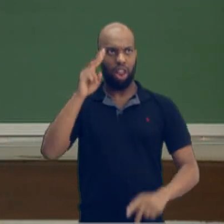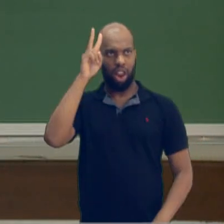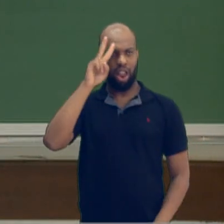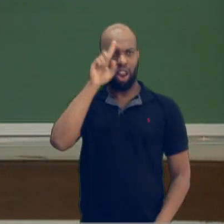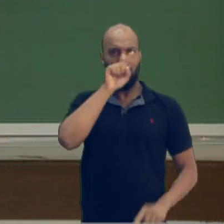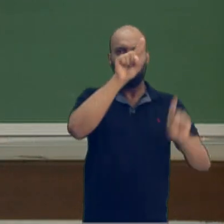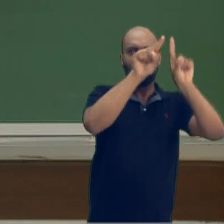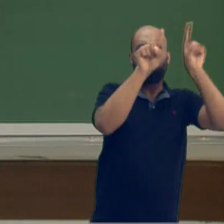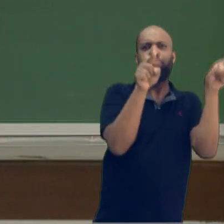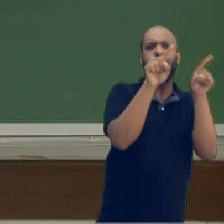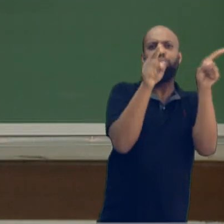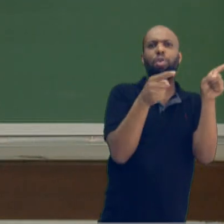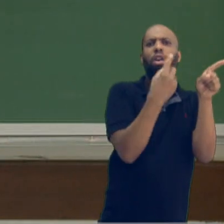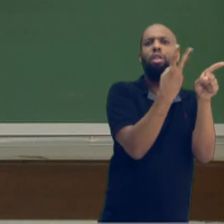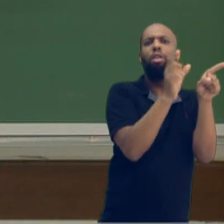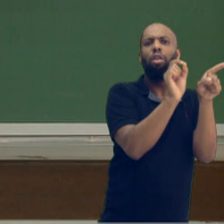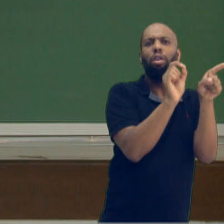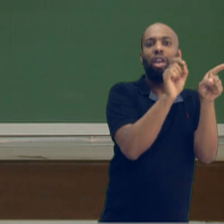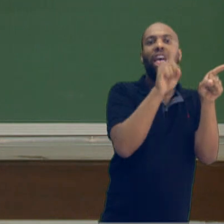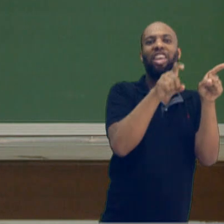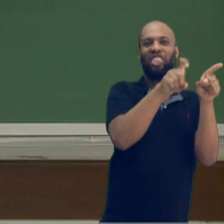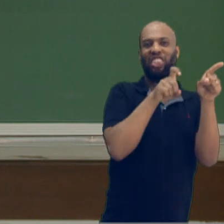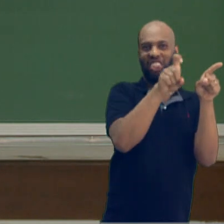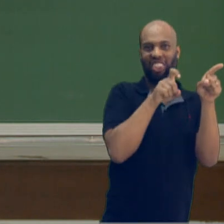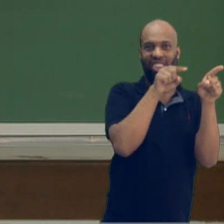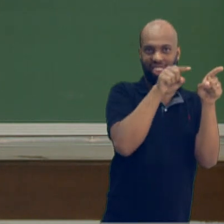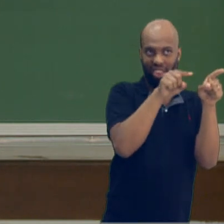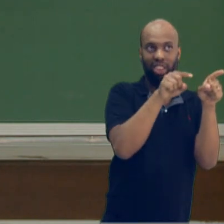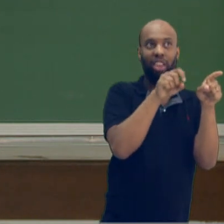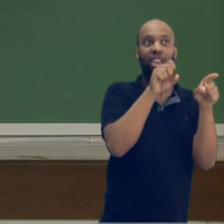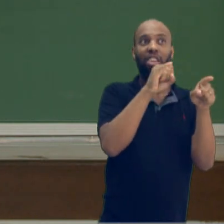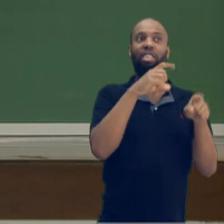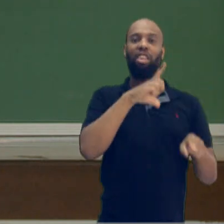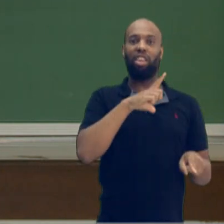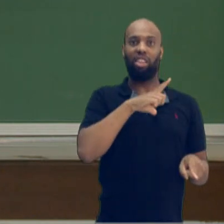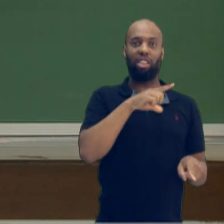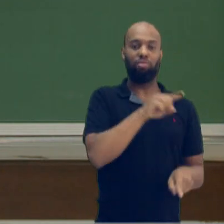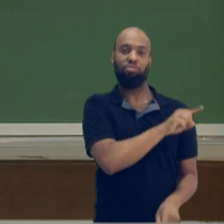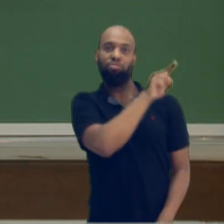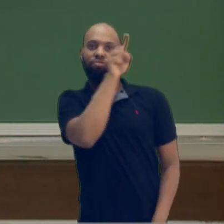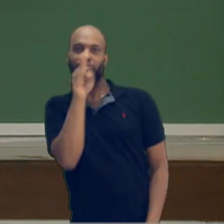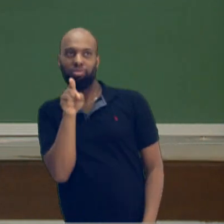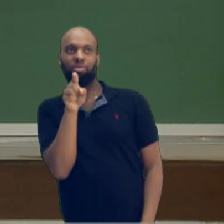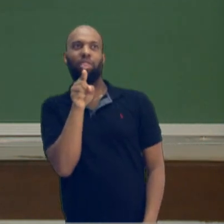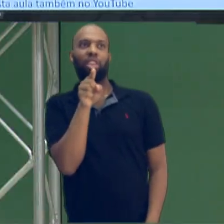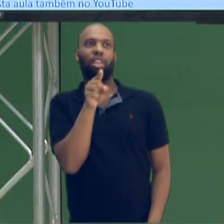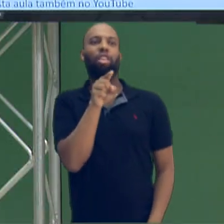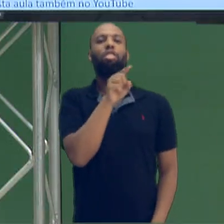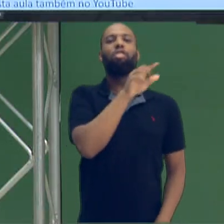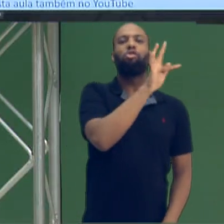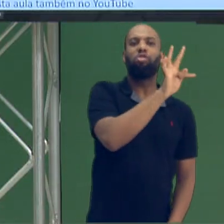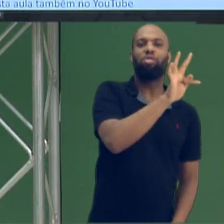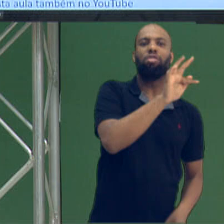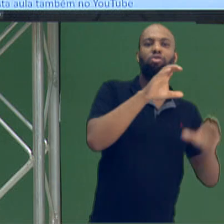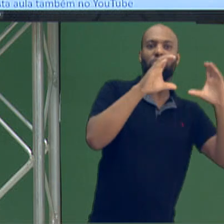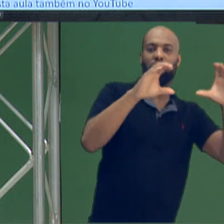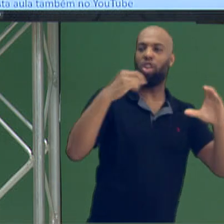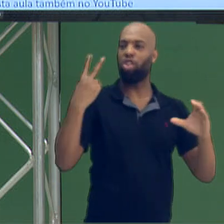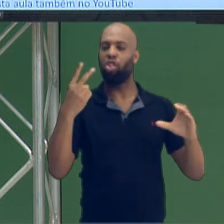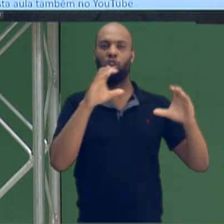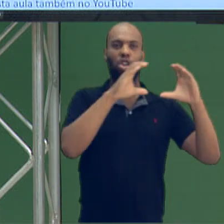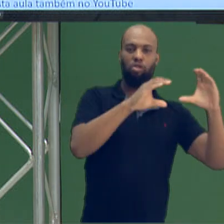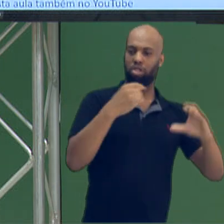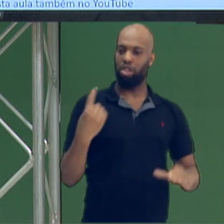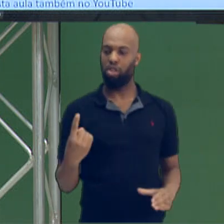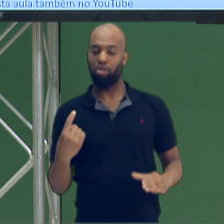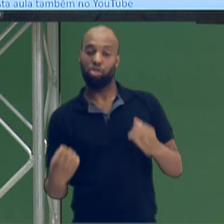aqui entre parênteses? É o valor de x, tá certo? Se eu estou chamando essa aqui função 2 ou função 1, a gente vai